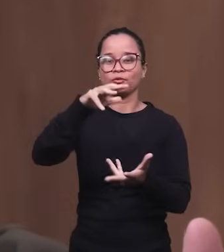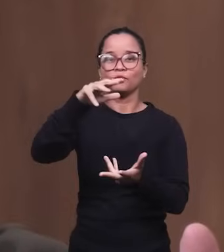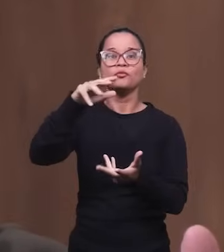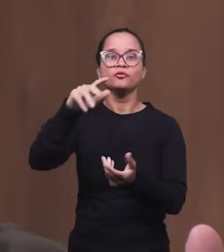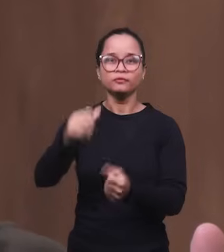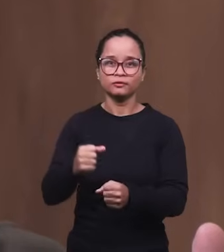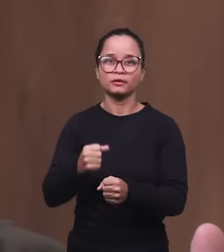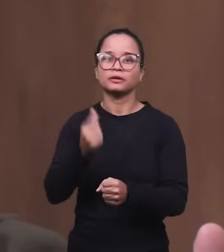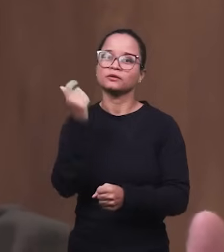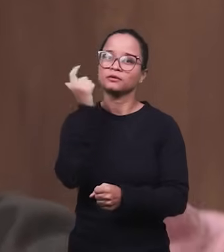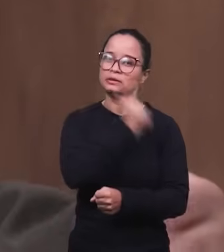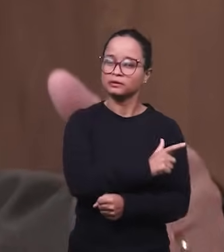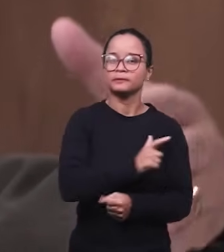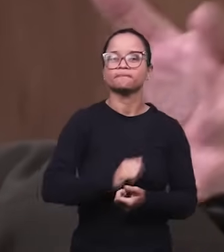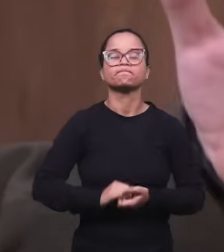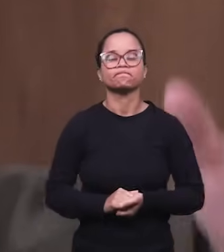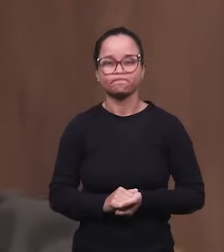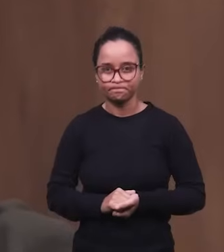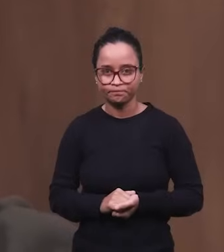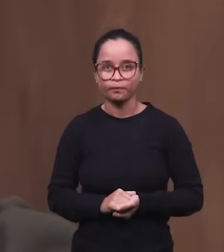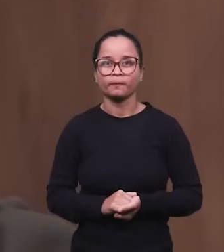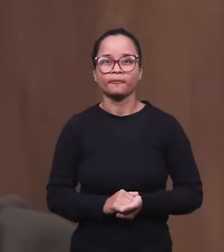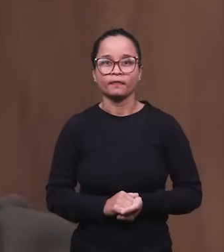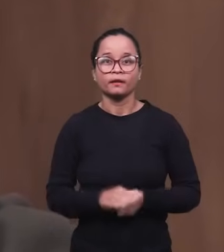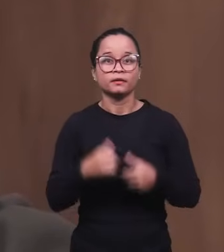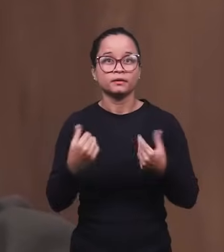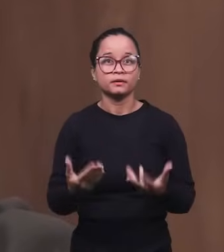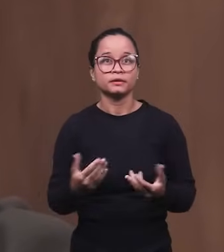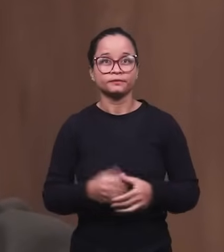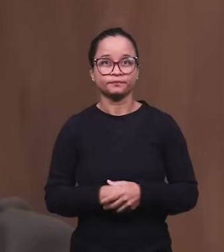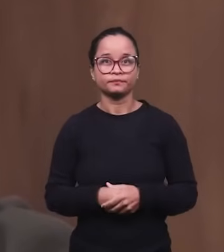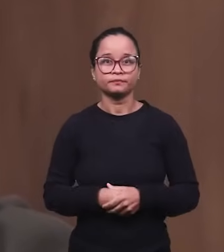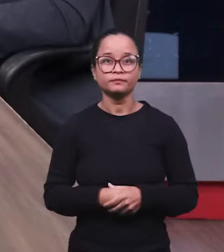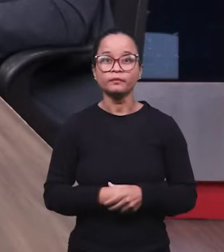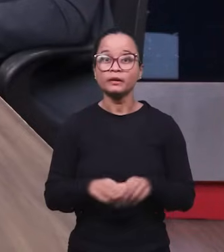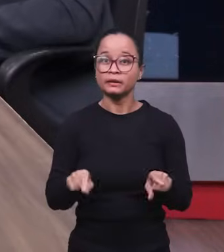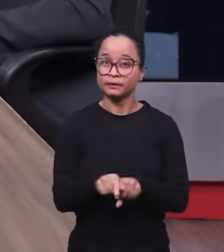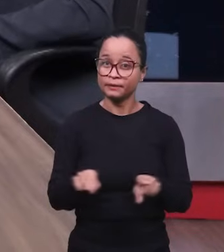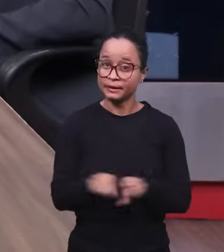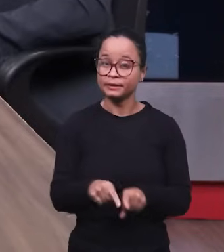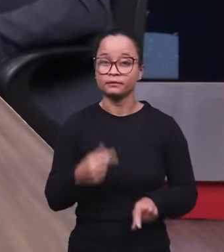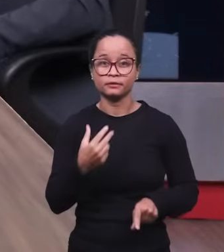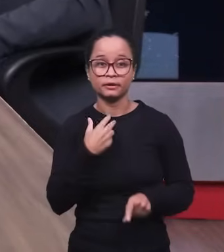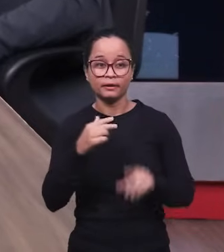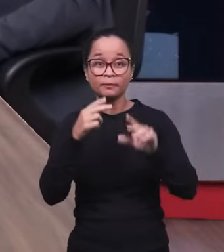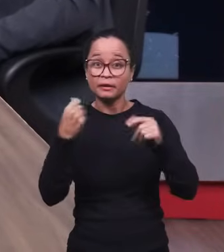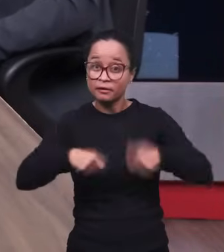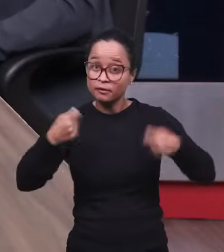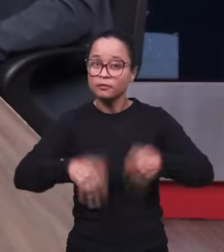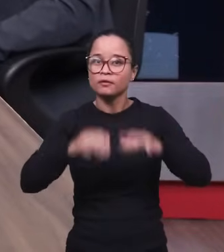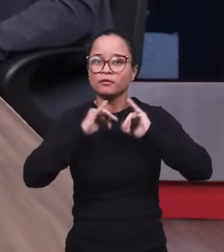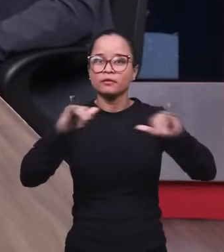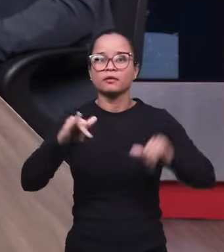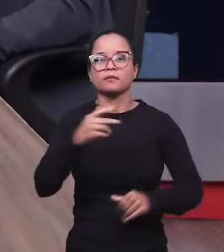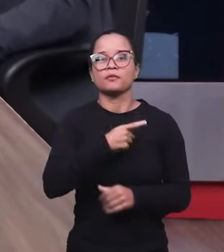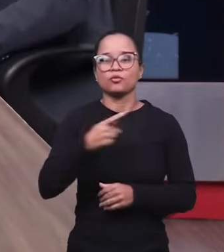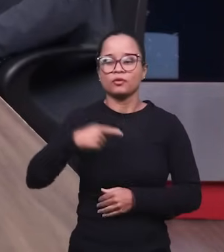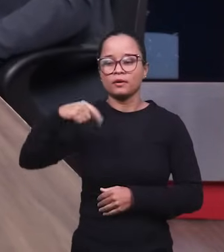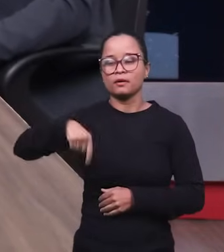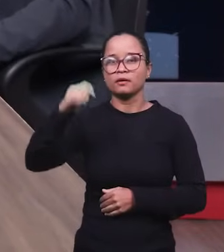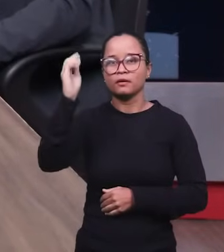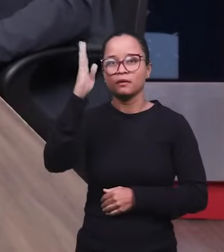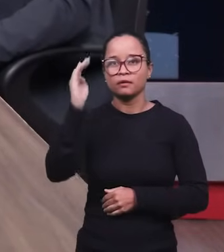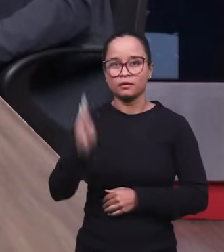obra tem tido no mundo todo. É verdade. Não podemos deixar de mencionar que nós temos pastores aqui no